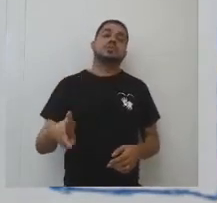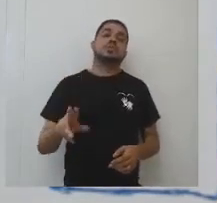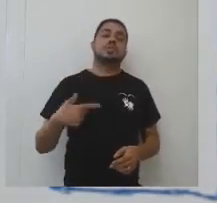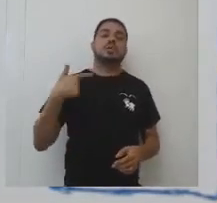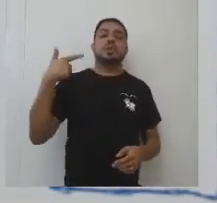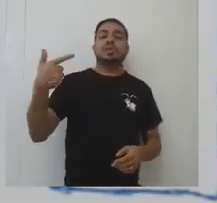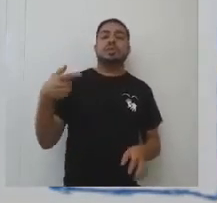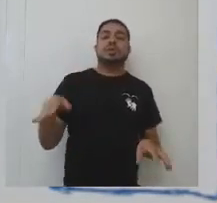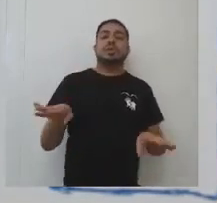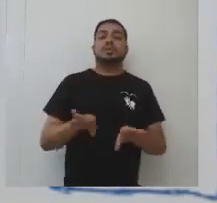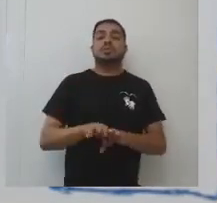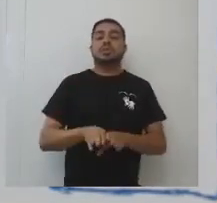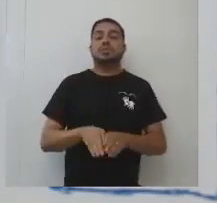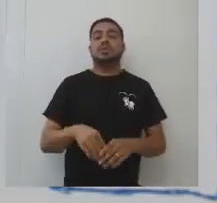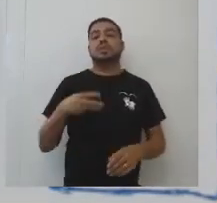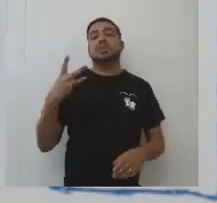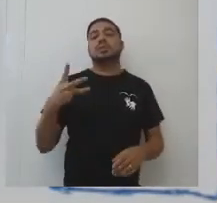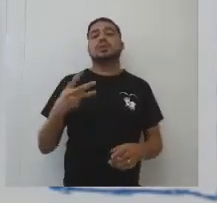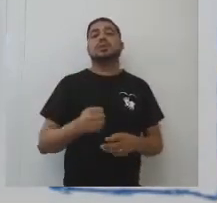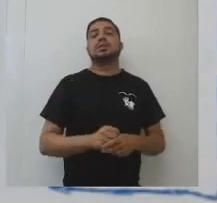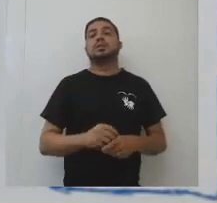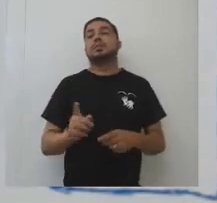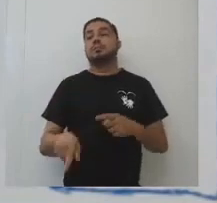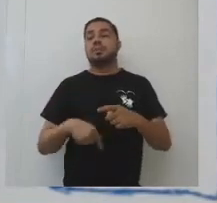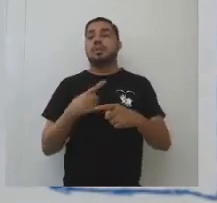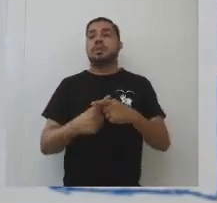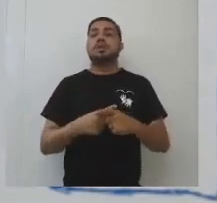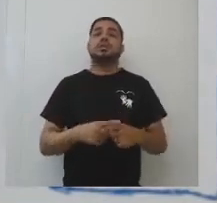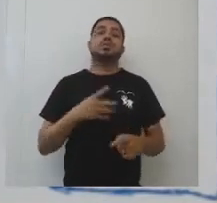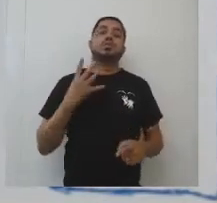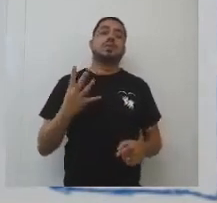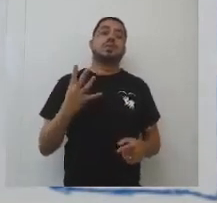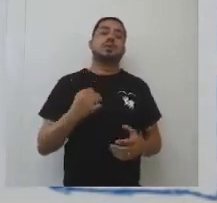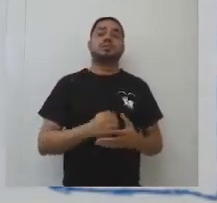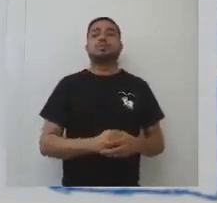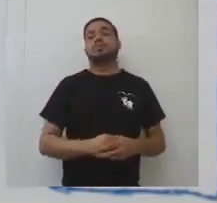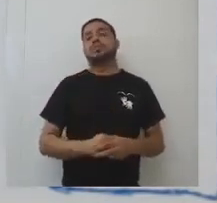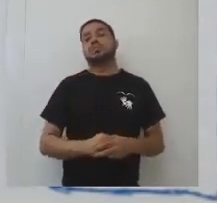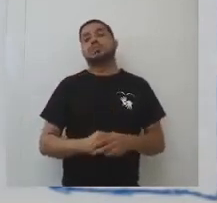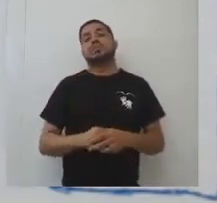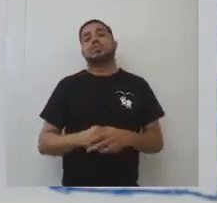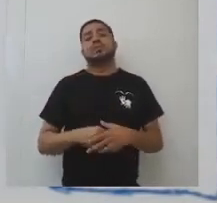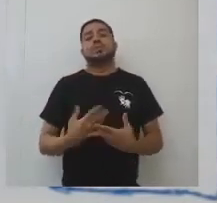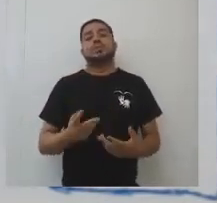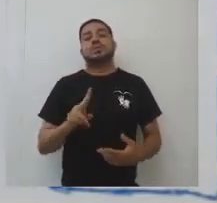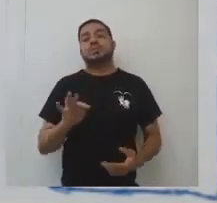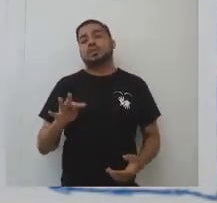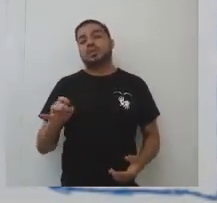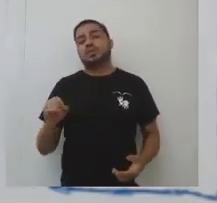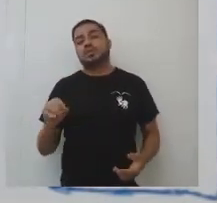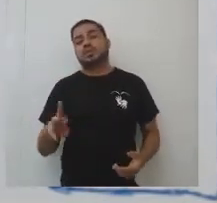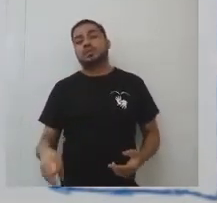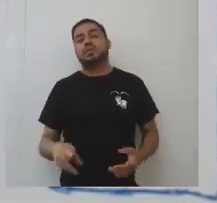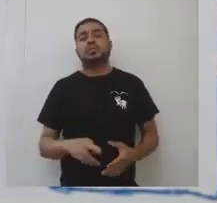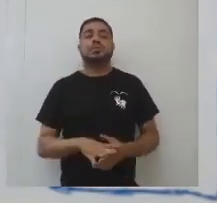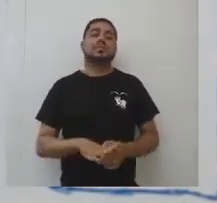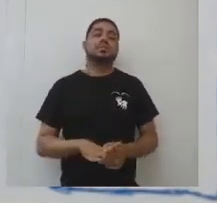é igual a 3 ao quadrado mais 4 ao quadrado. Ou seja, o vetor é ao